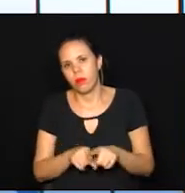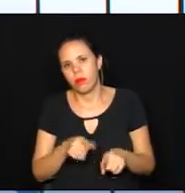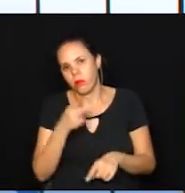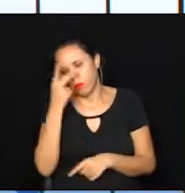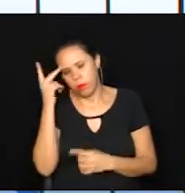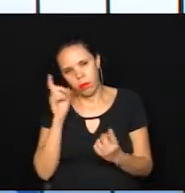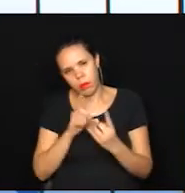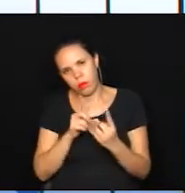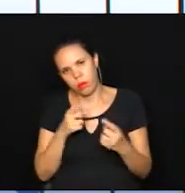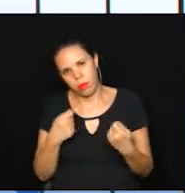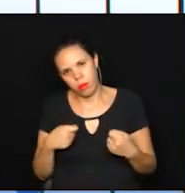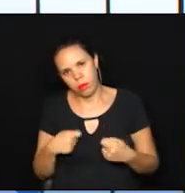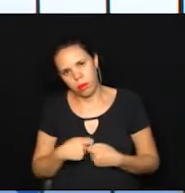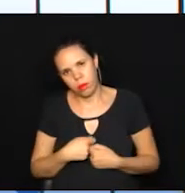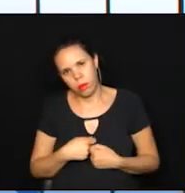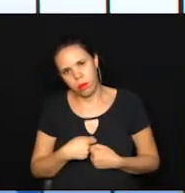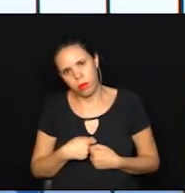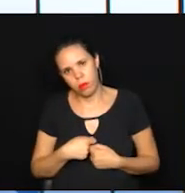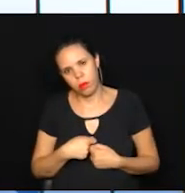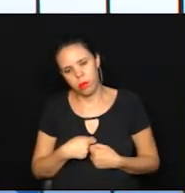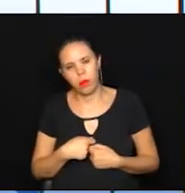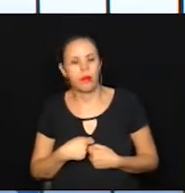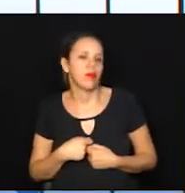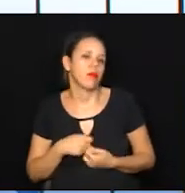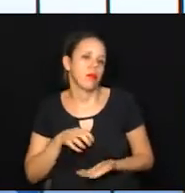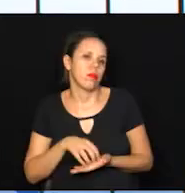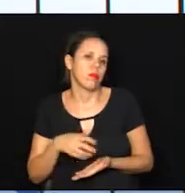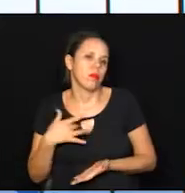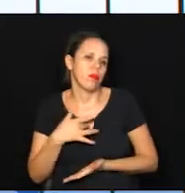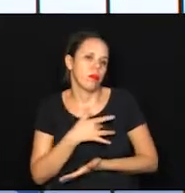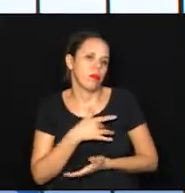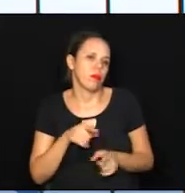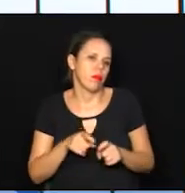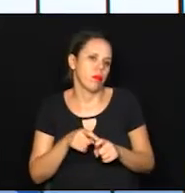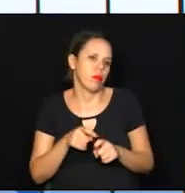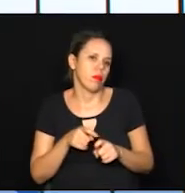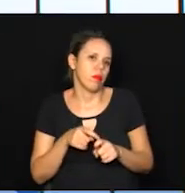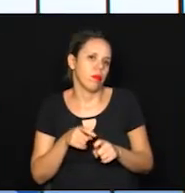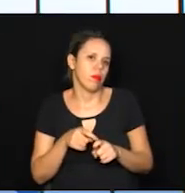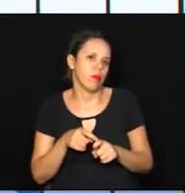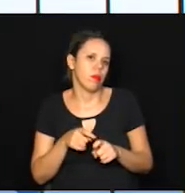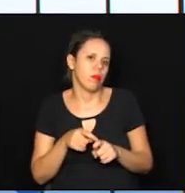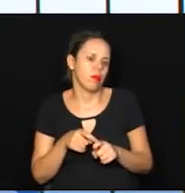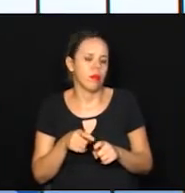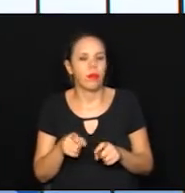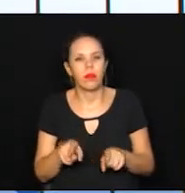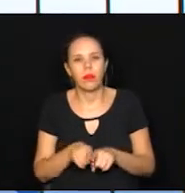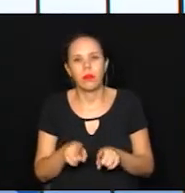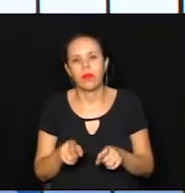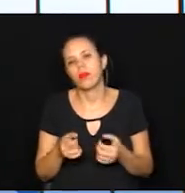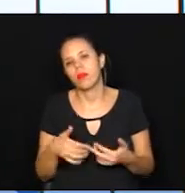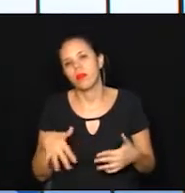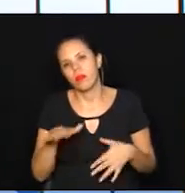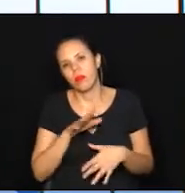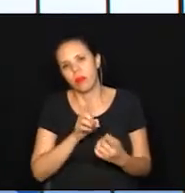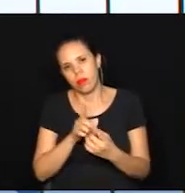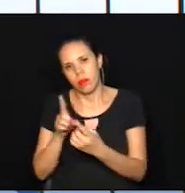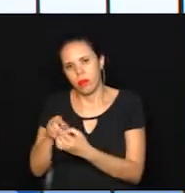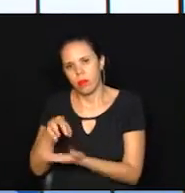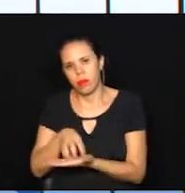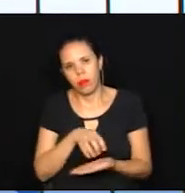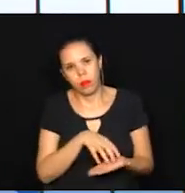para atender uma necessidade dos serviços de saúde. Olha, são, então, além de médicos e residentes em medicina, podem